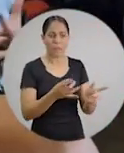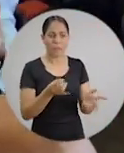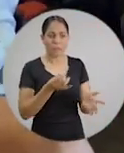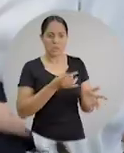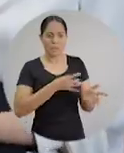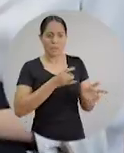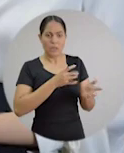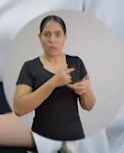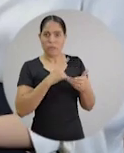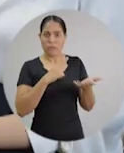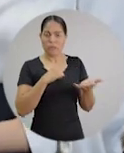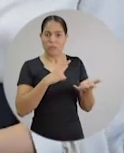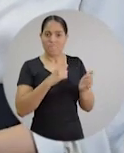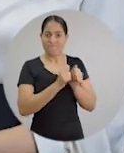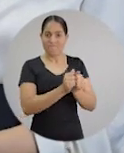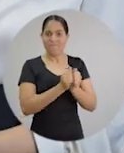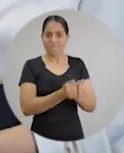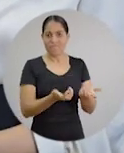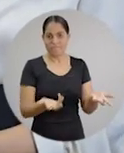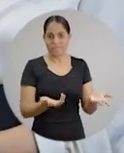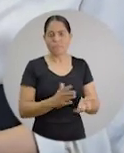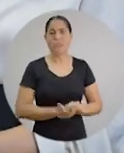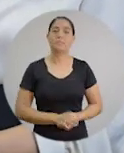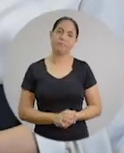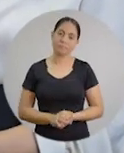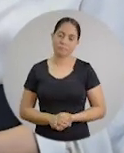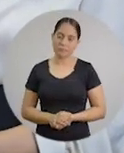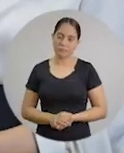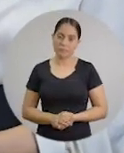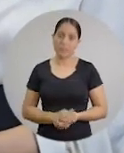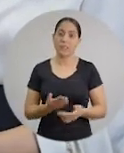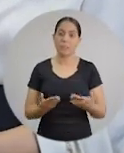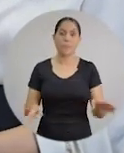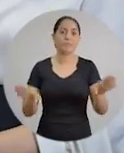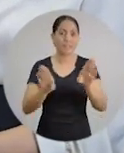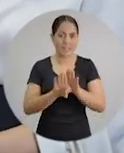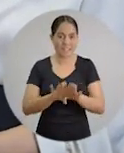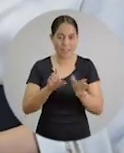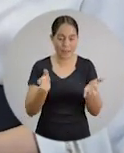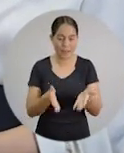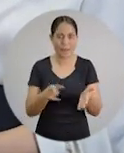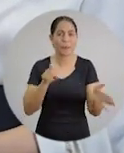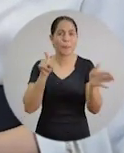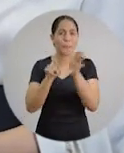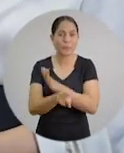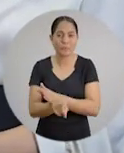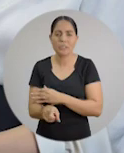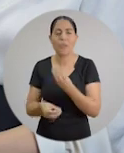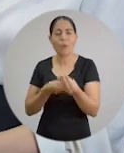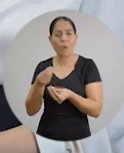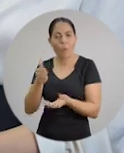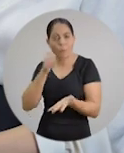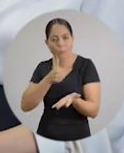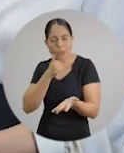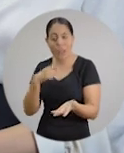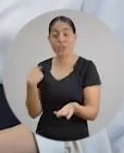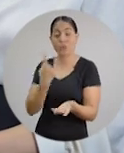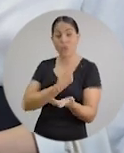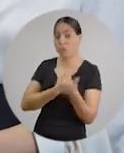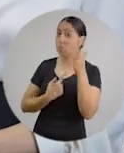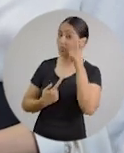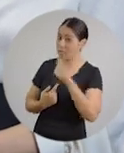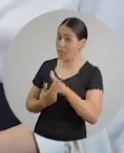na verdade, por um medo, né, do companheiro. Para a gente encerrar esse bloco, queria te fazer uma pergunta como